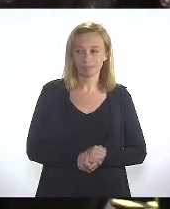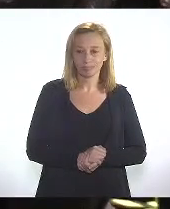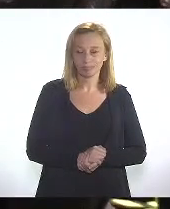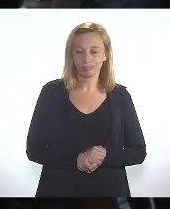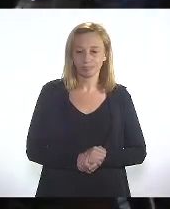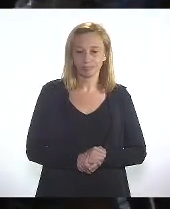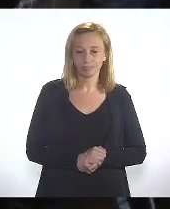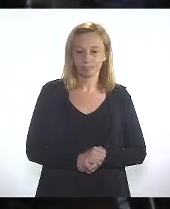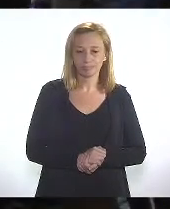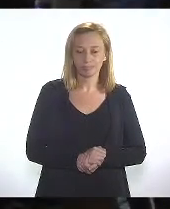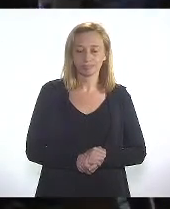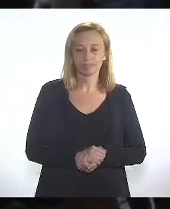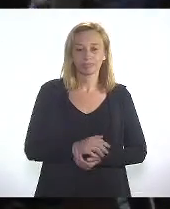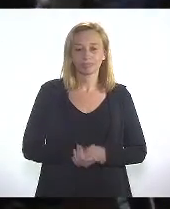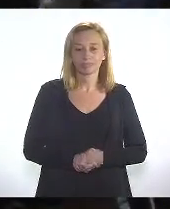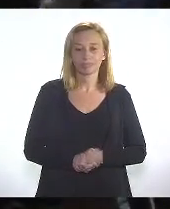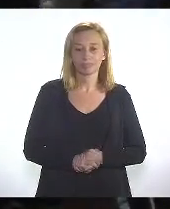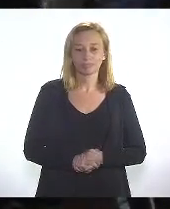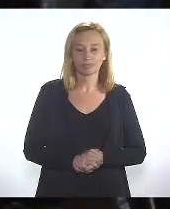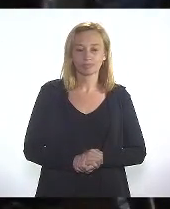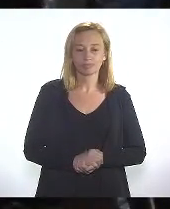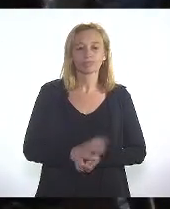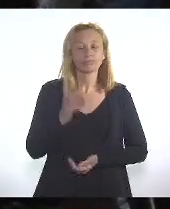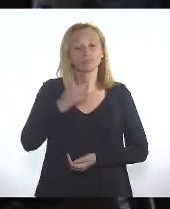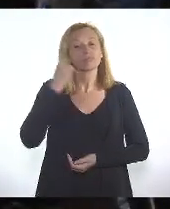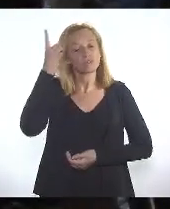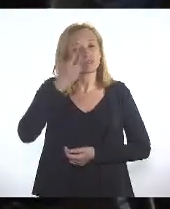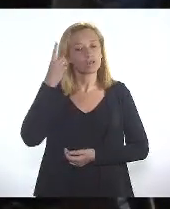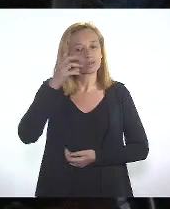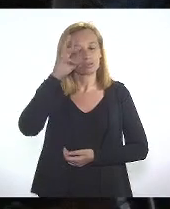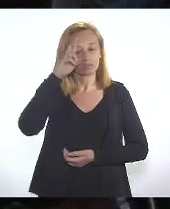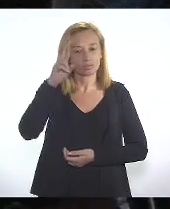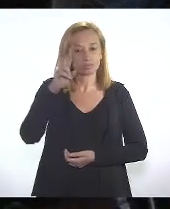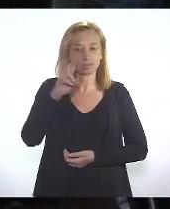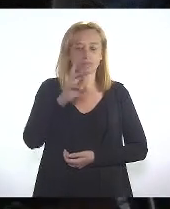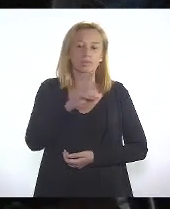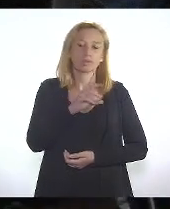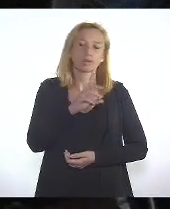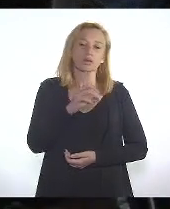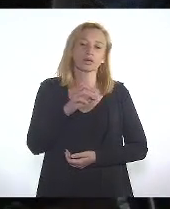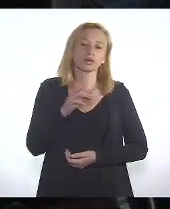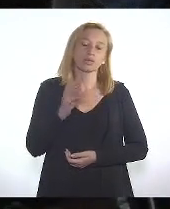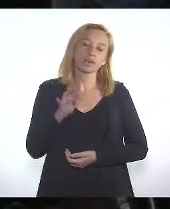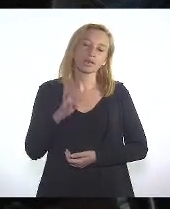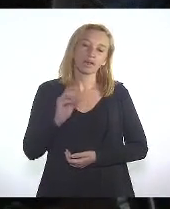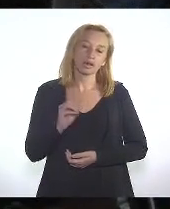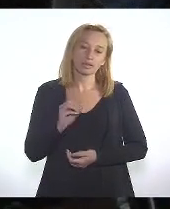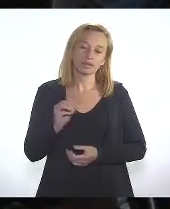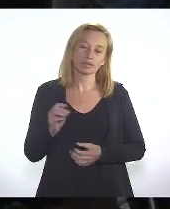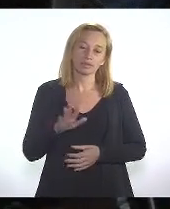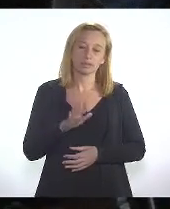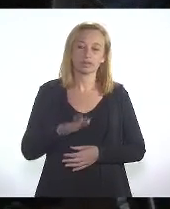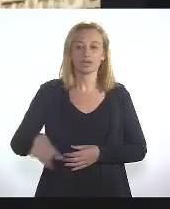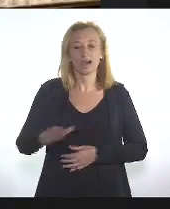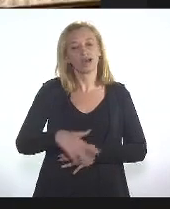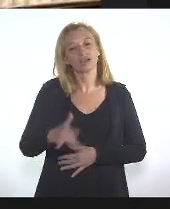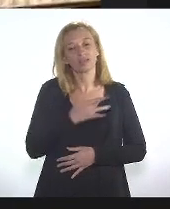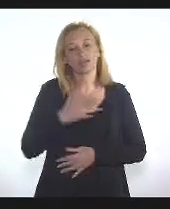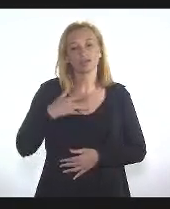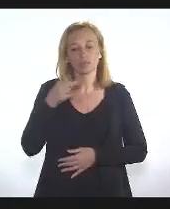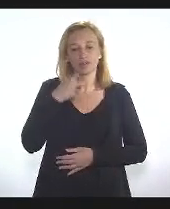Eu vou designar o deputado Subtenente Bernardo para dar o parecer pela Comissão de Saúde.